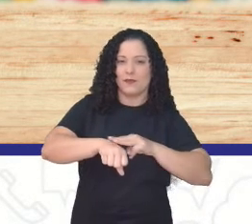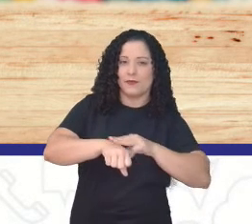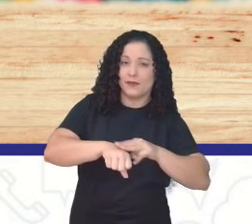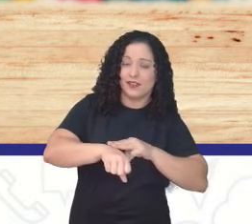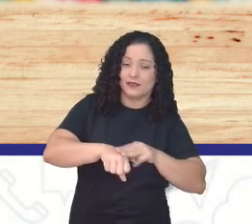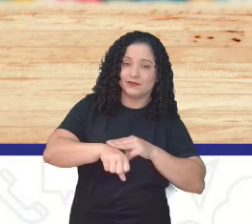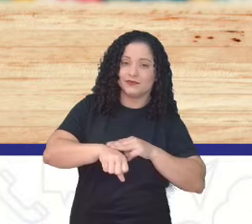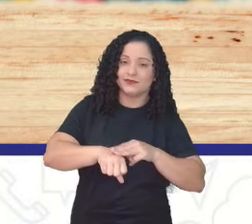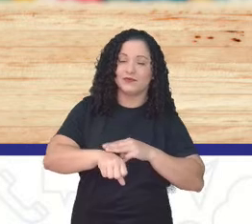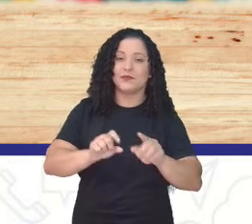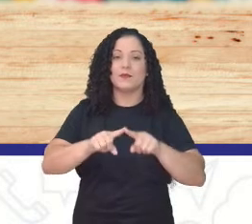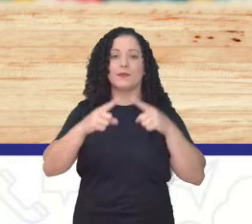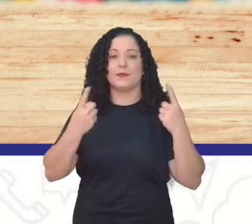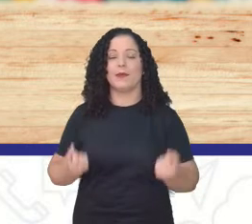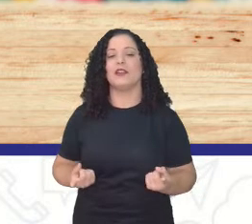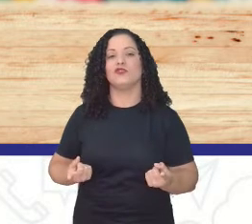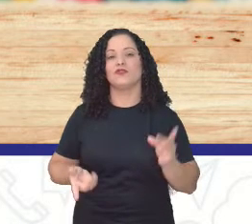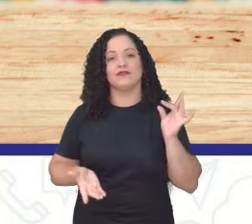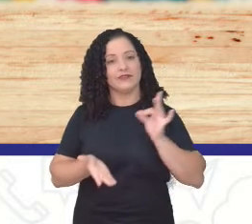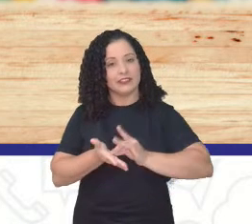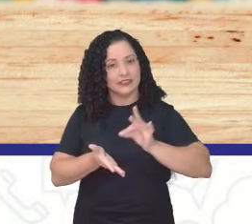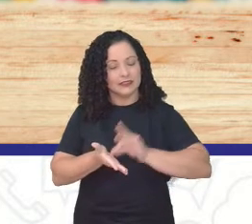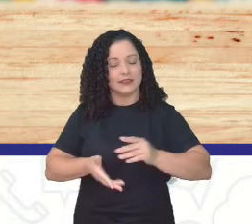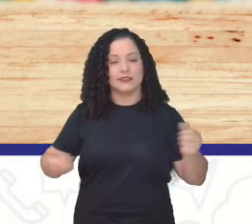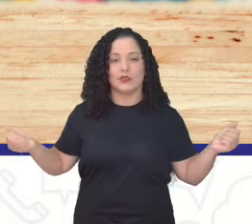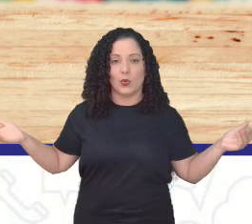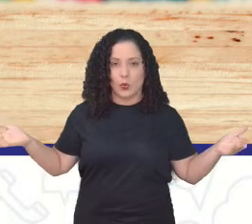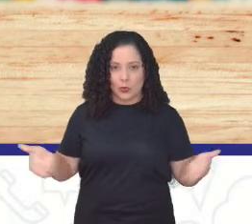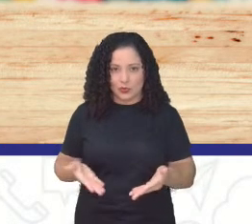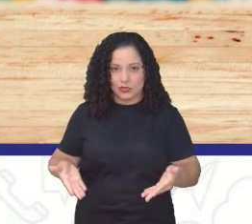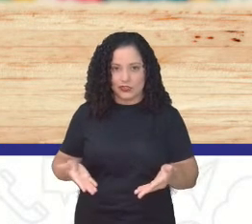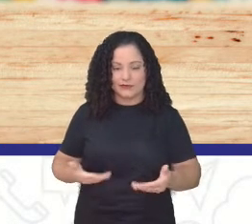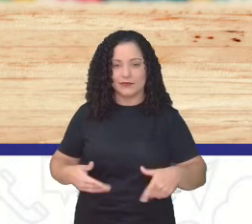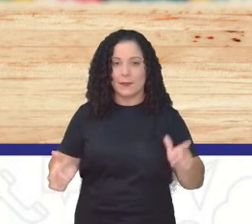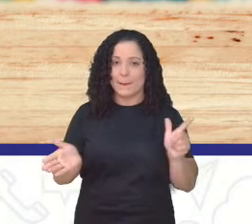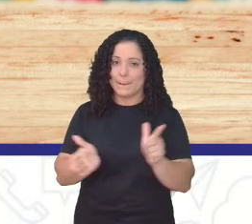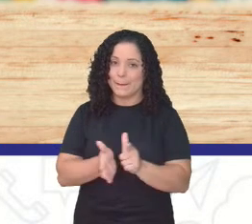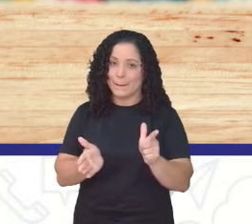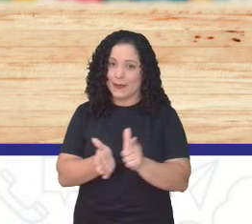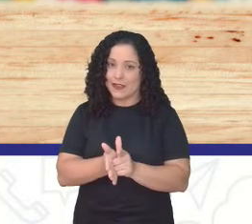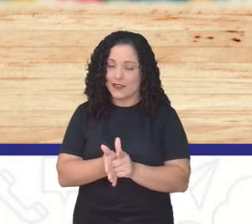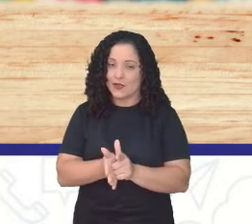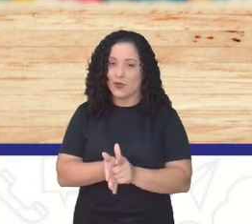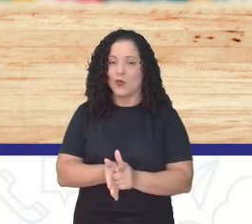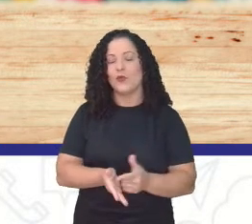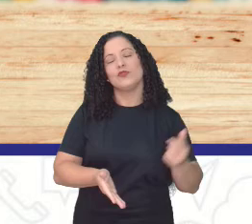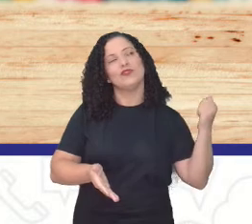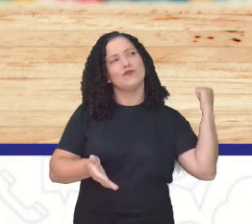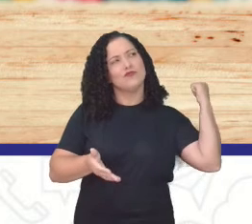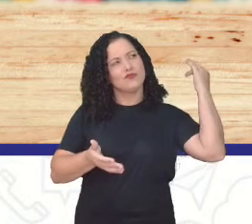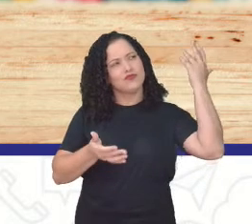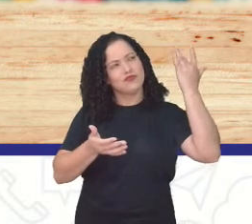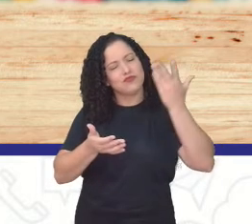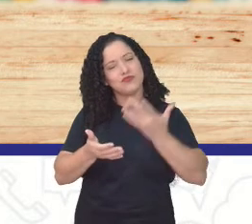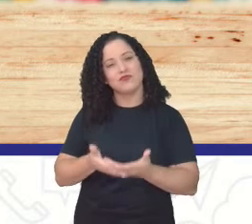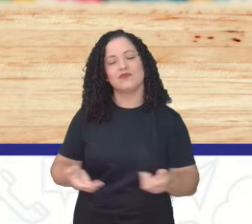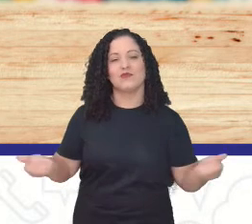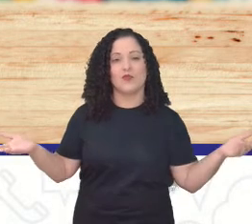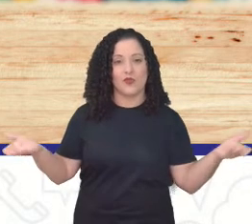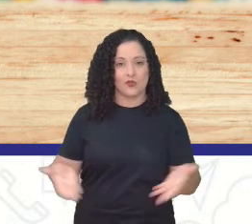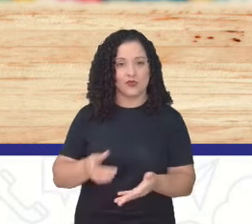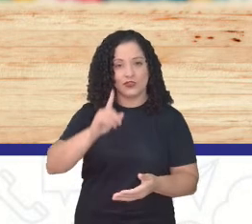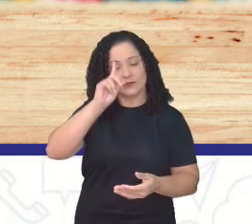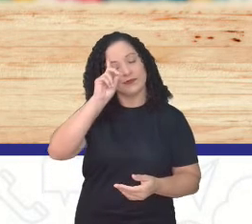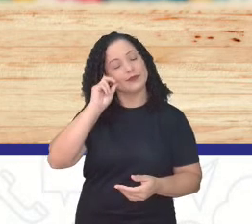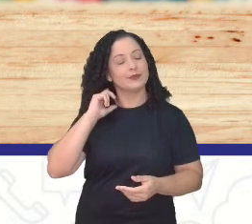mais amarelado, mas o fato é que hoje, devido ao papel, a gente pôde ampliar